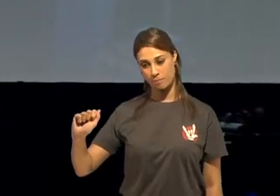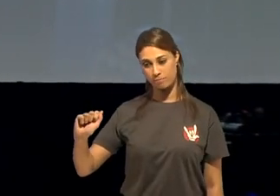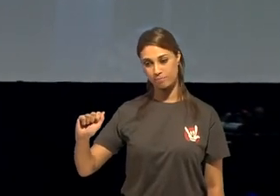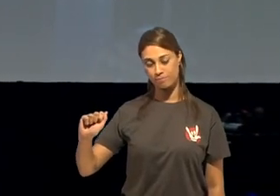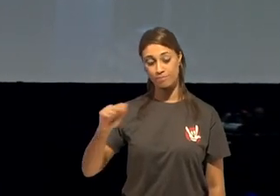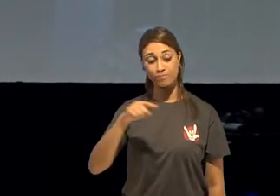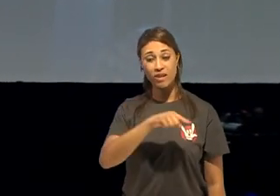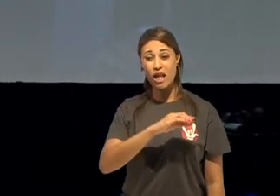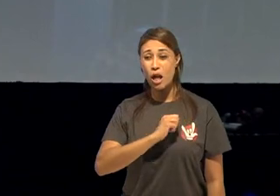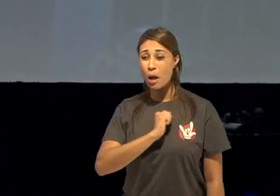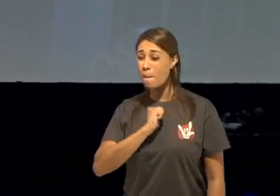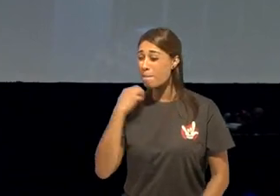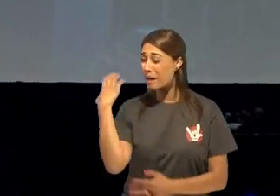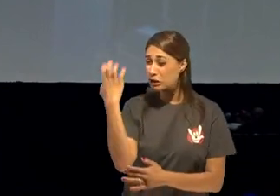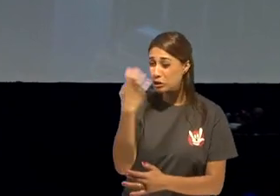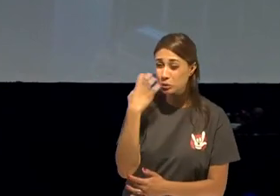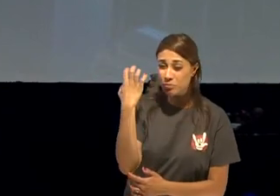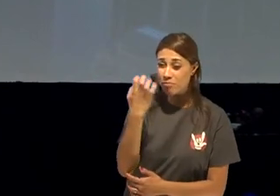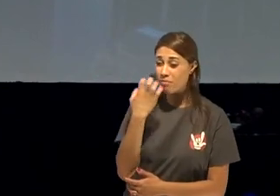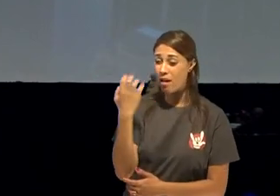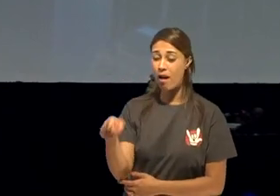vocês.